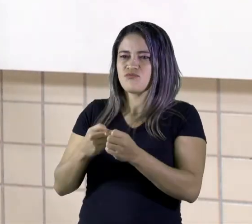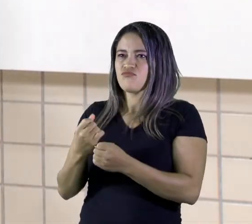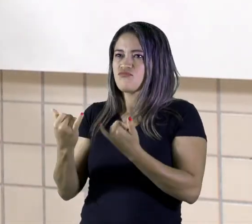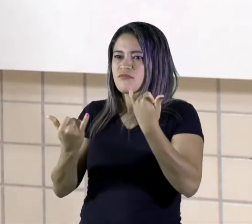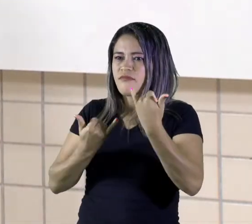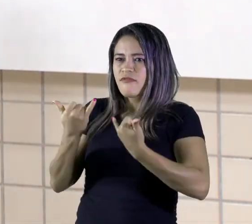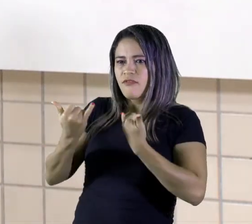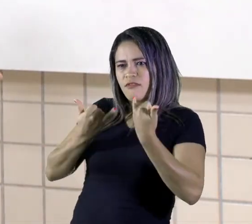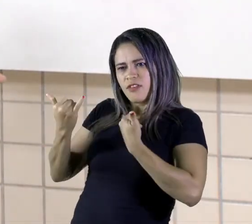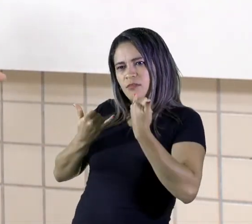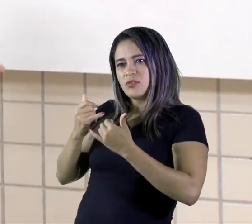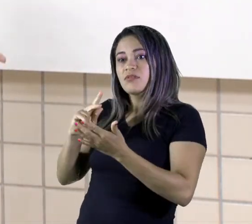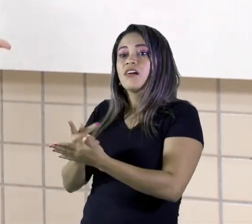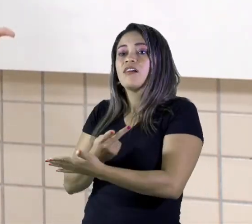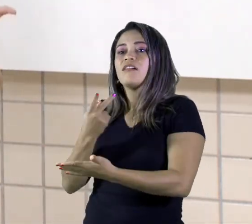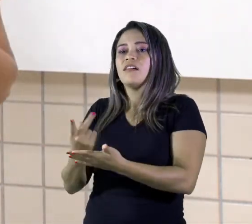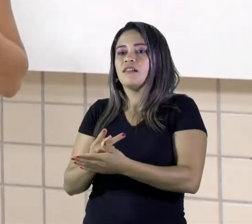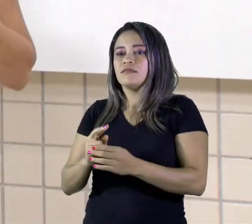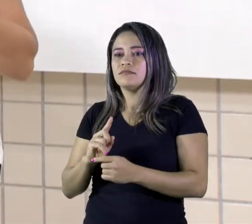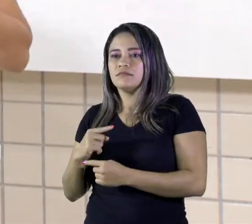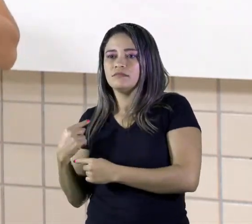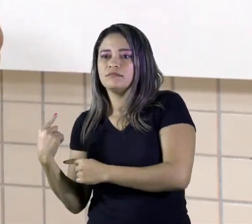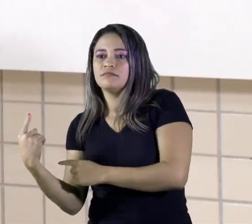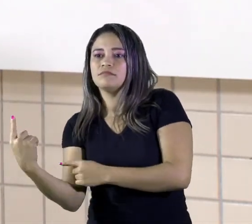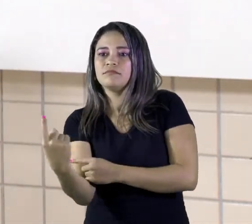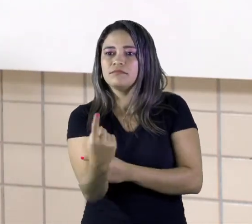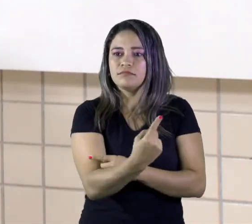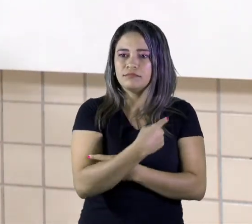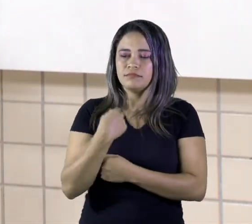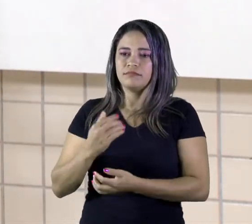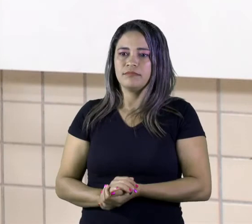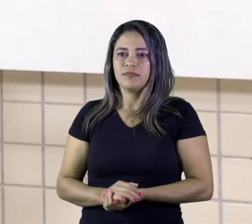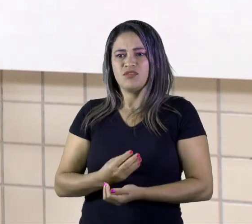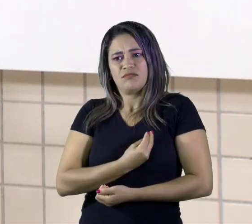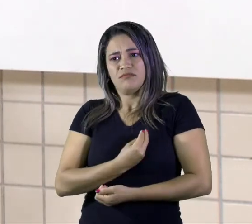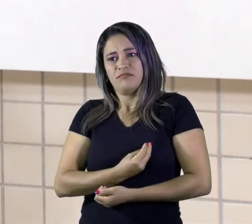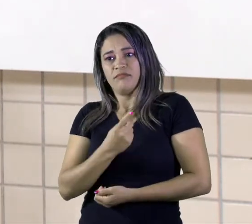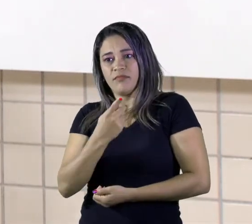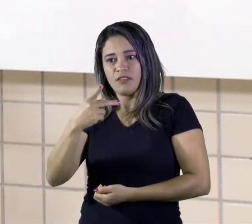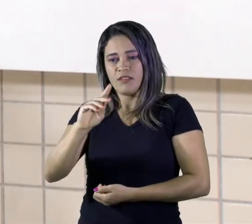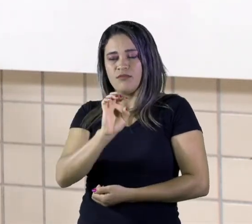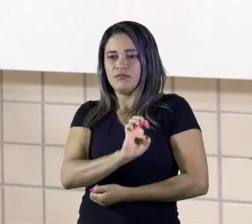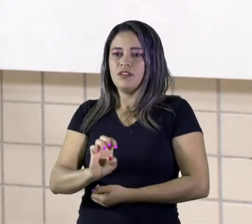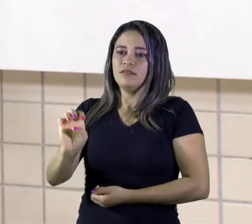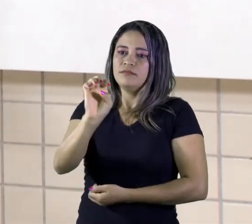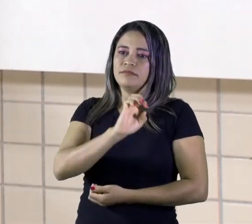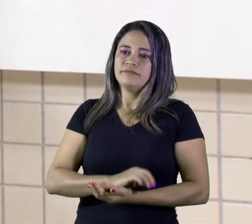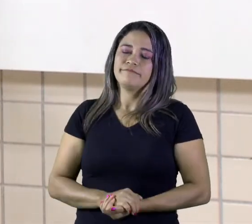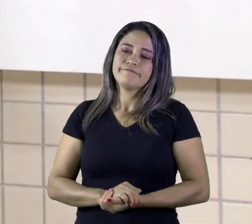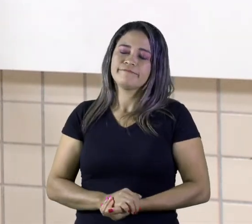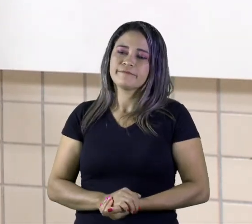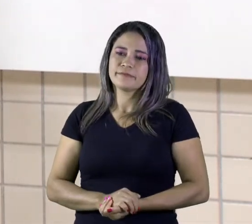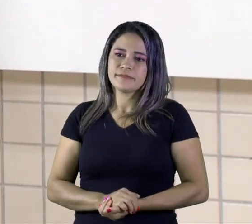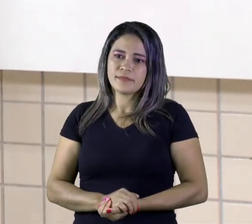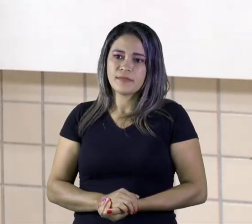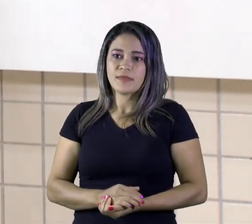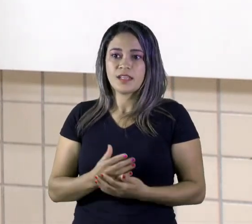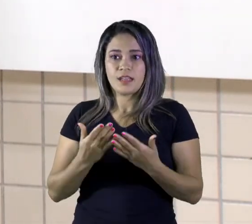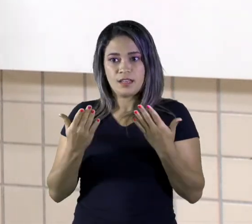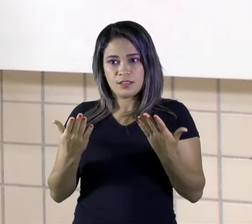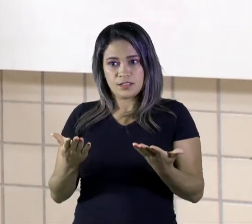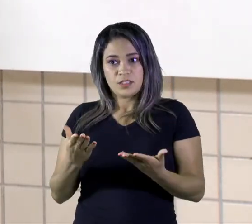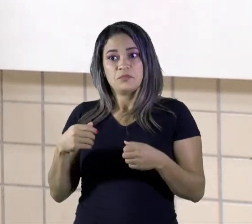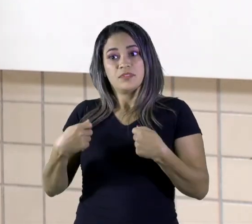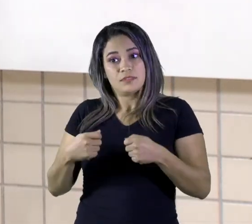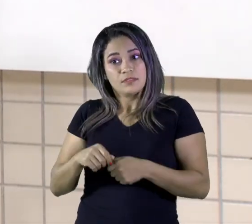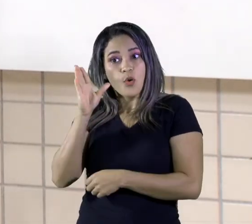do que acontece ao seu redor, do que acontece na sua vida, no seu estado. É assim que você tem que ser,